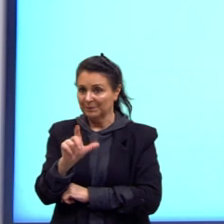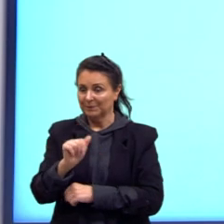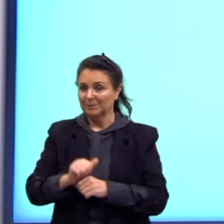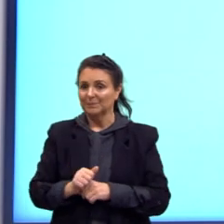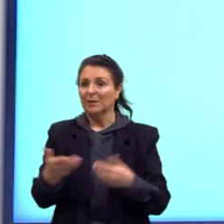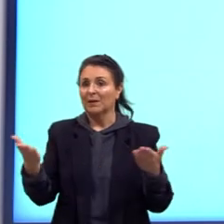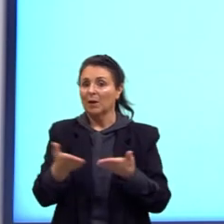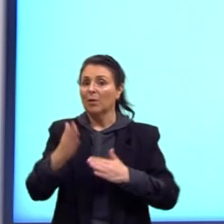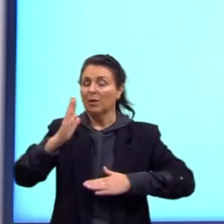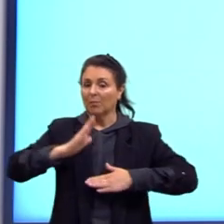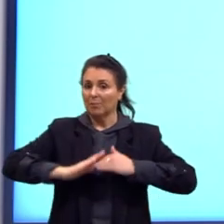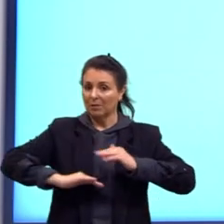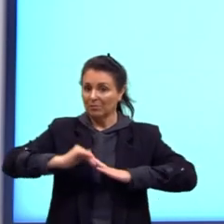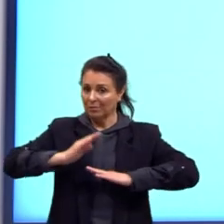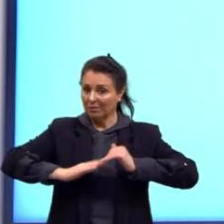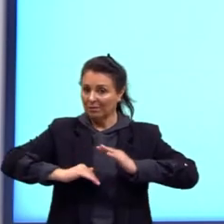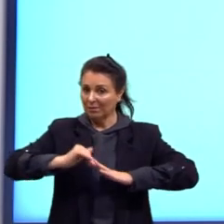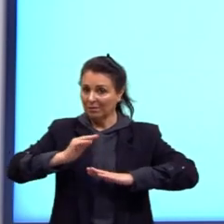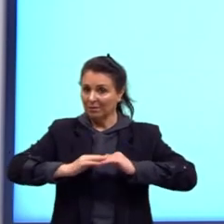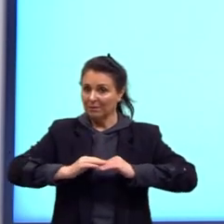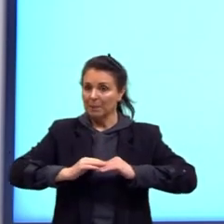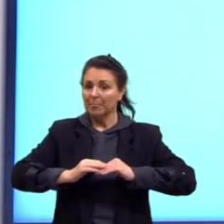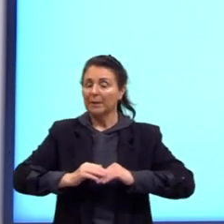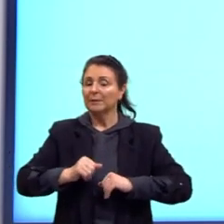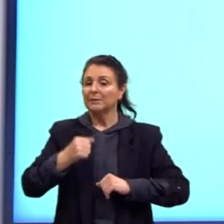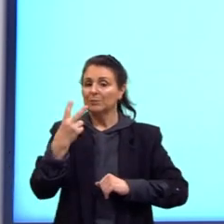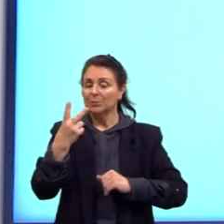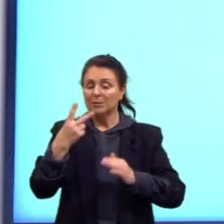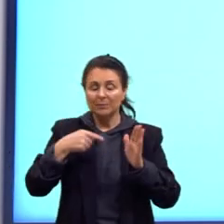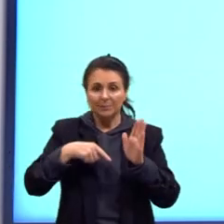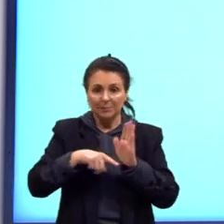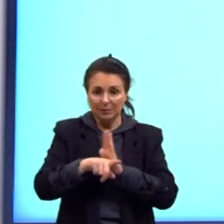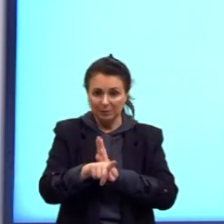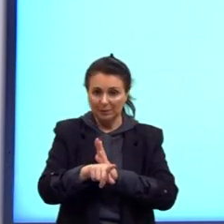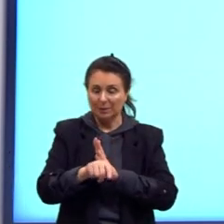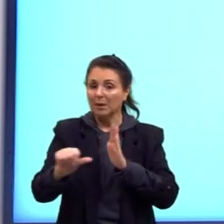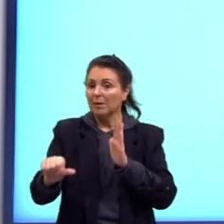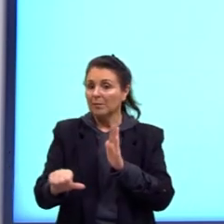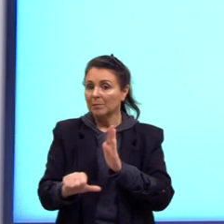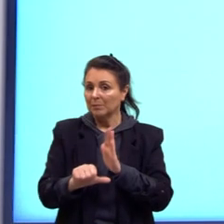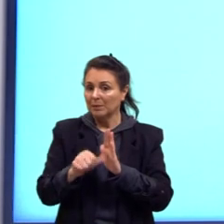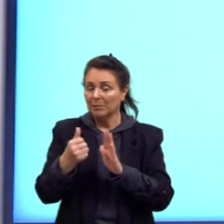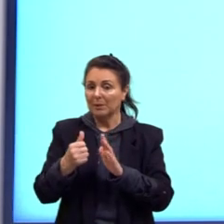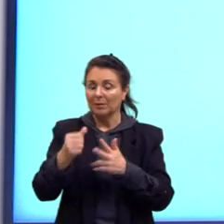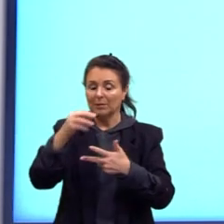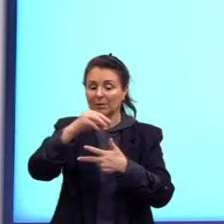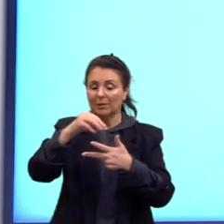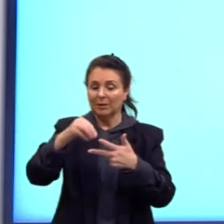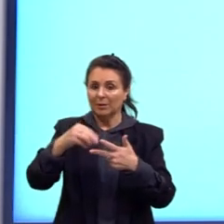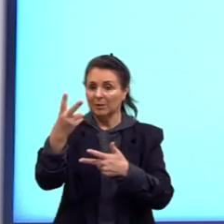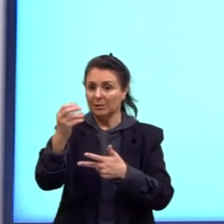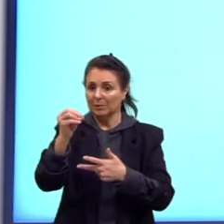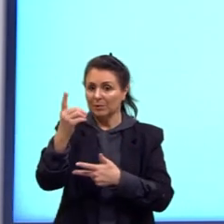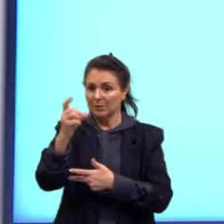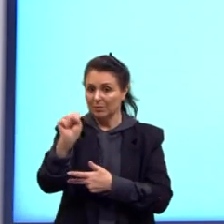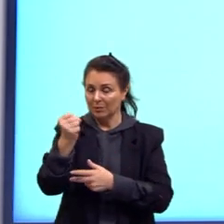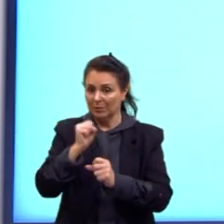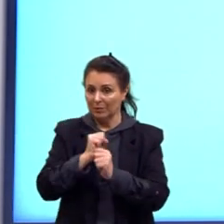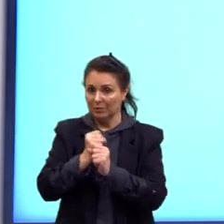e vamos praticar então através de duas questões a primeira é a do Enem 2018